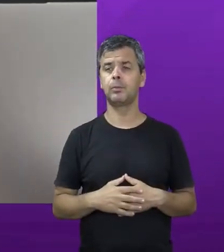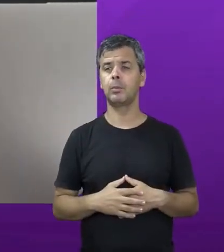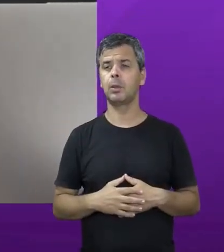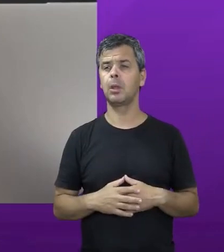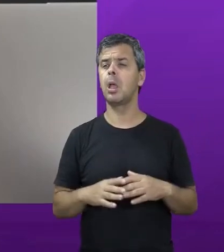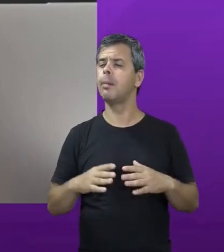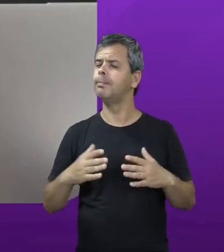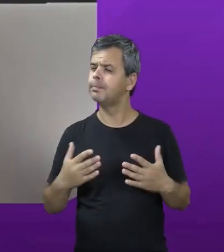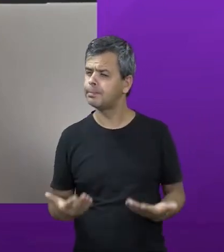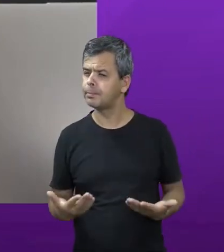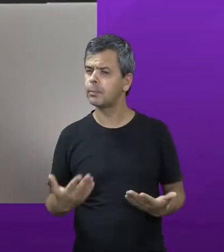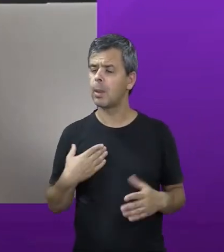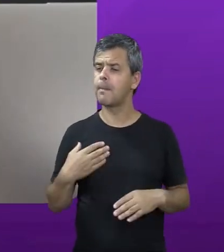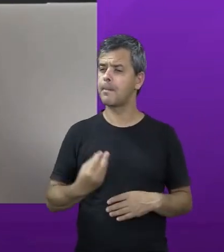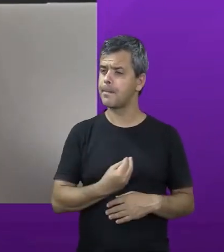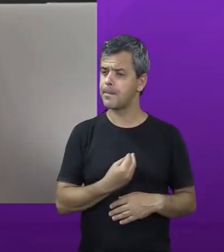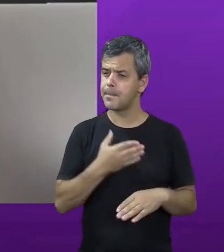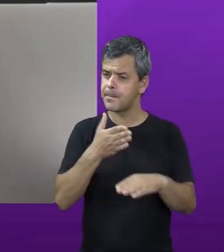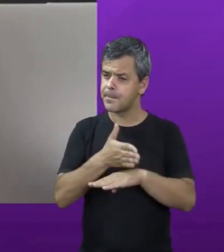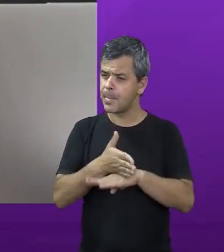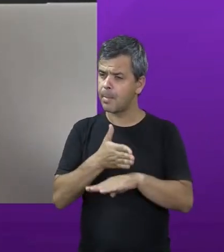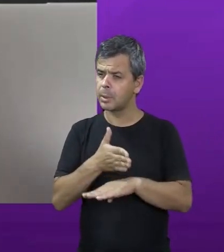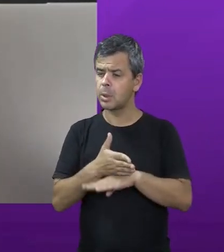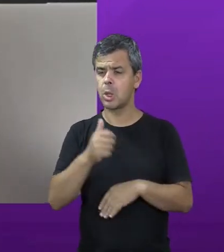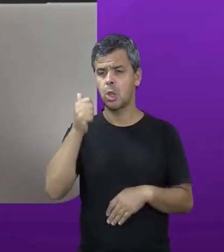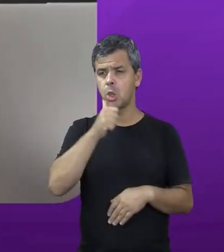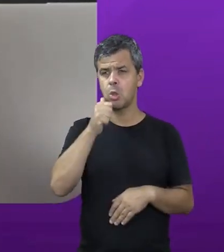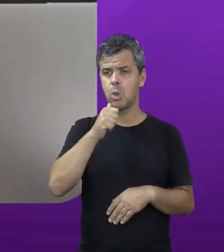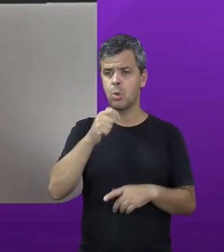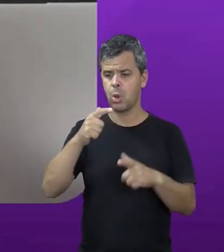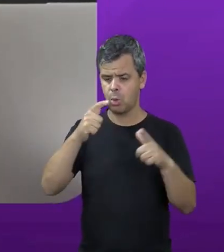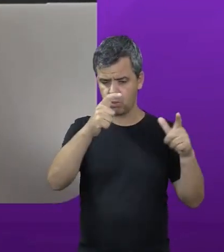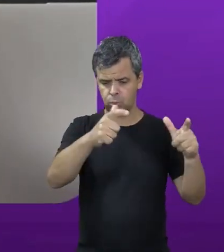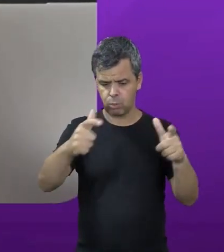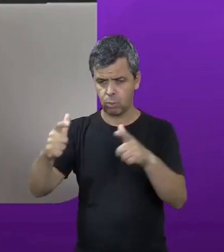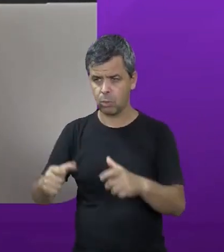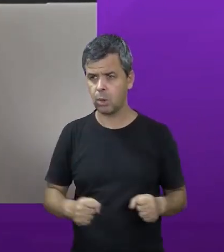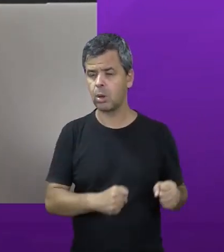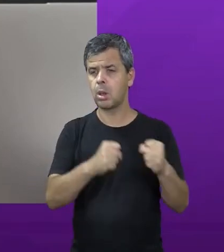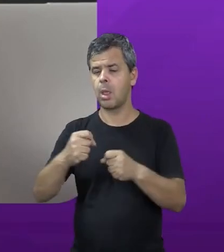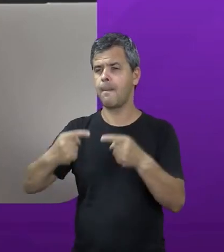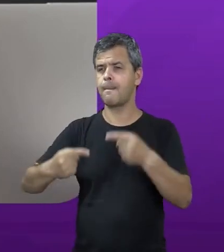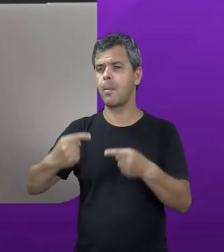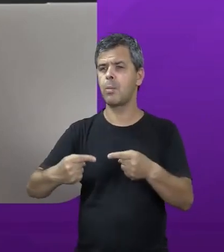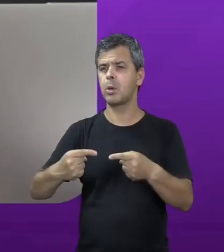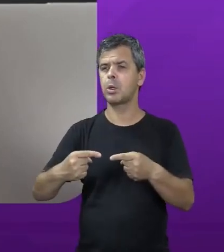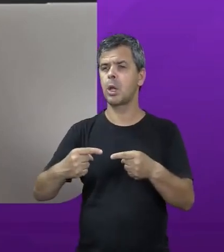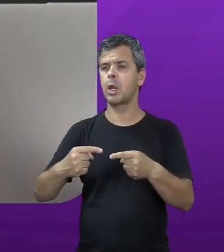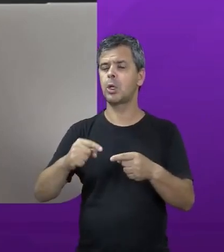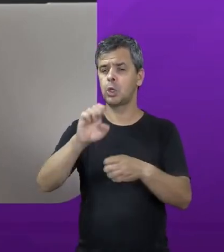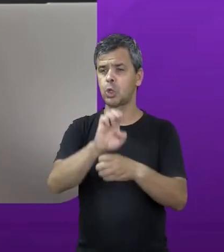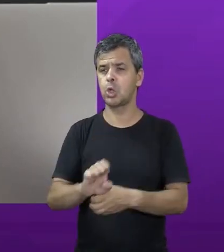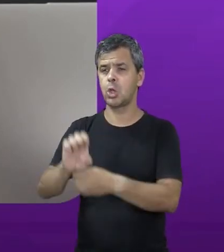Quando a gente fala sobre participação das mulheres negras, né, nos espaços de poder, na política institucional, tem